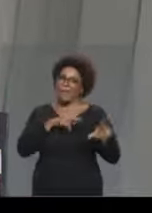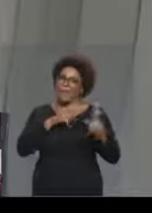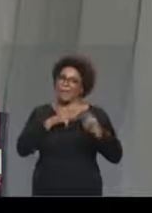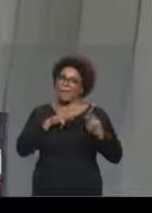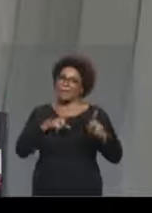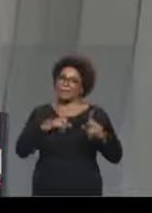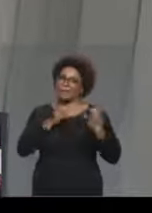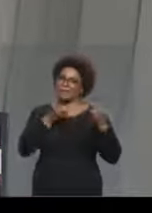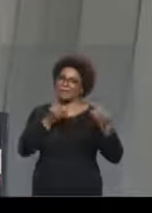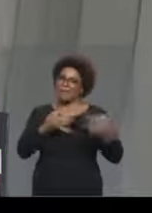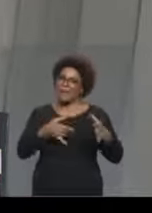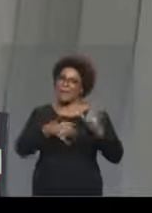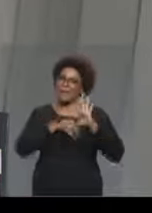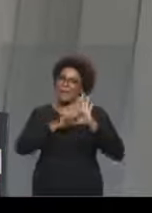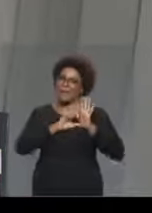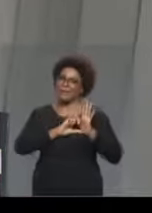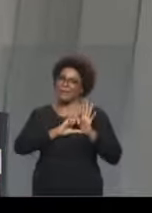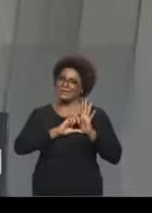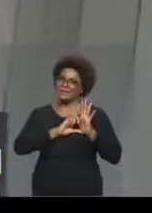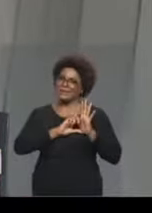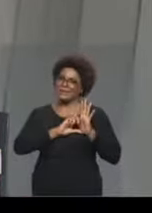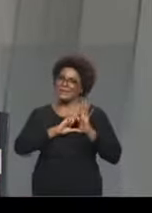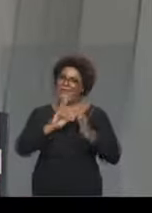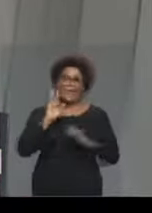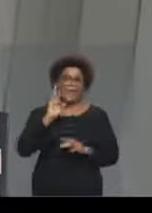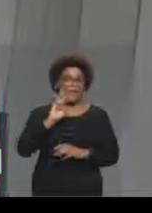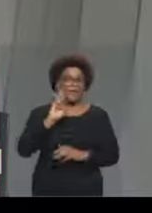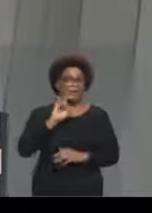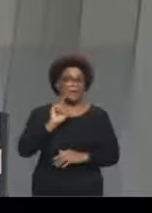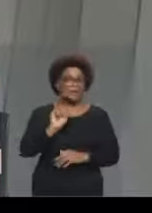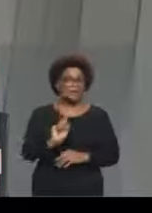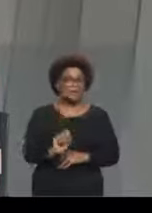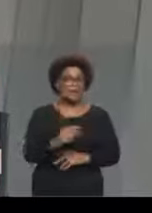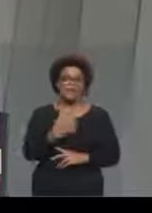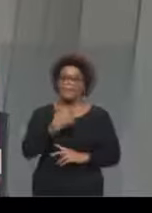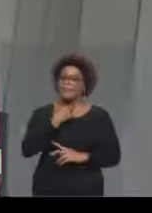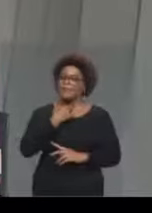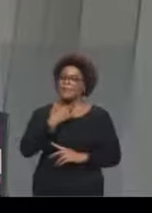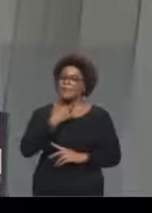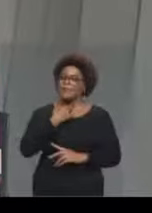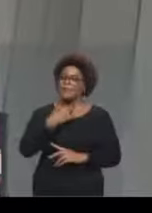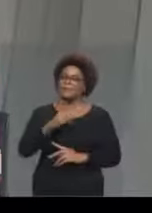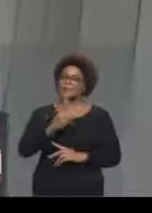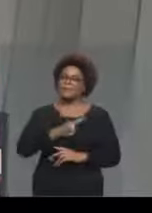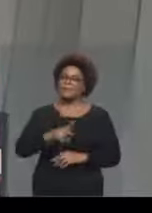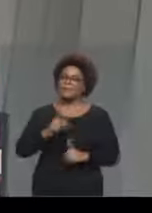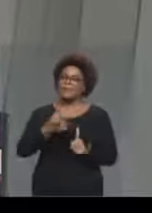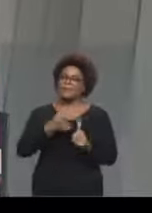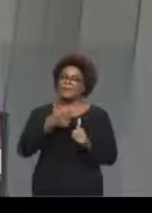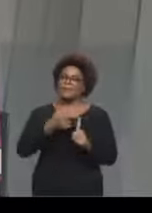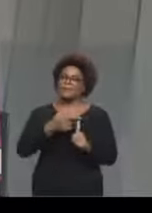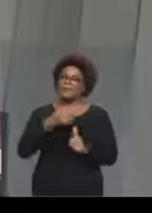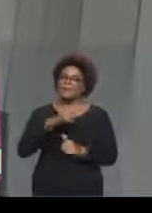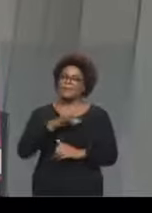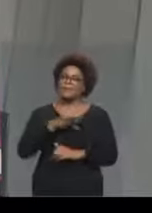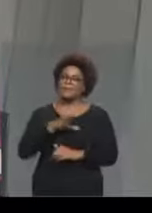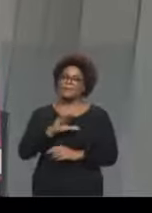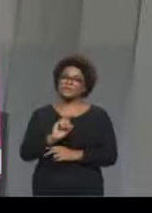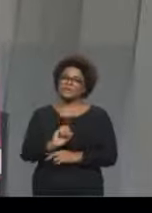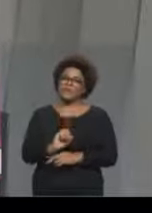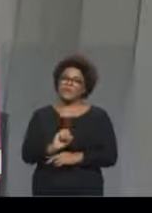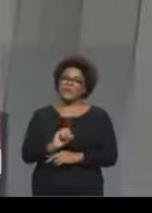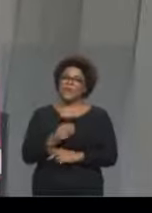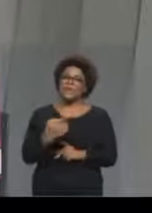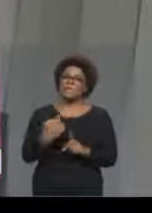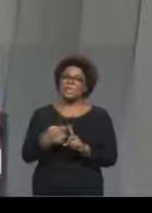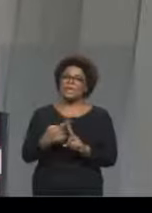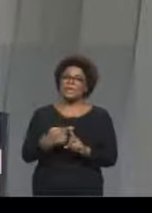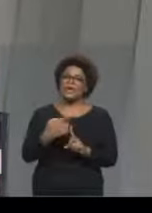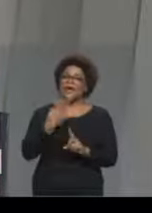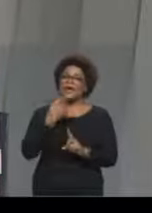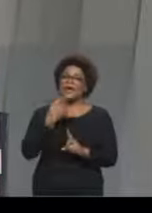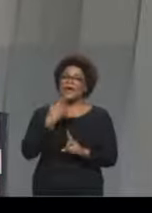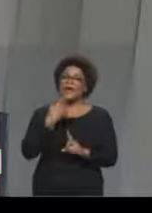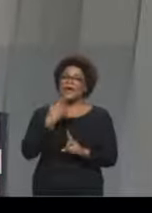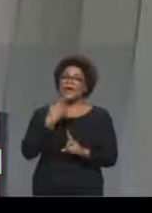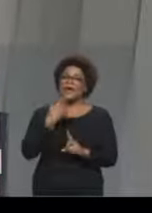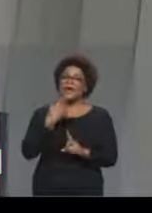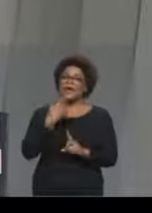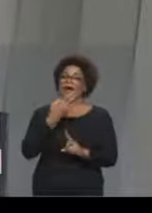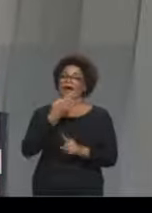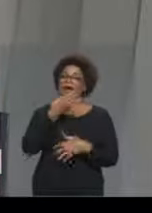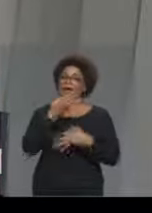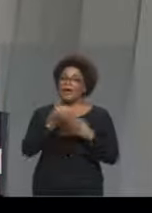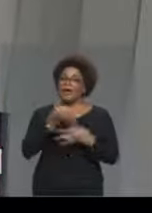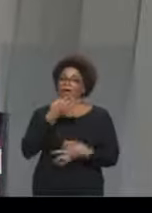Mas lembrando, nunca usar a primeira pessoa. Ele vai argumentar e o resenhista, ele vai